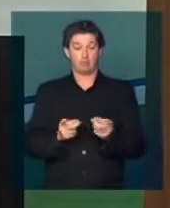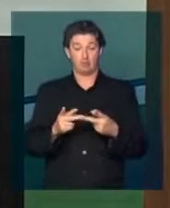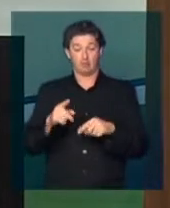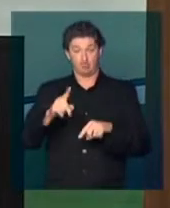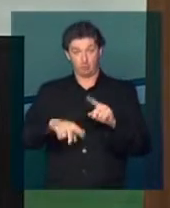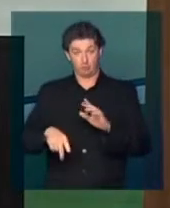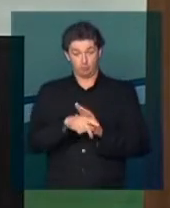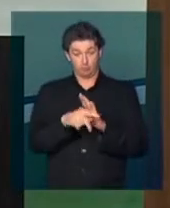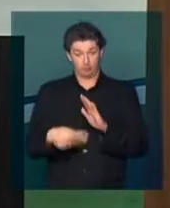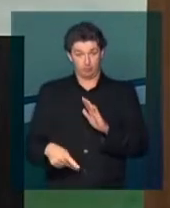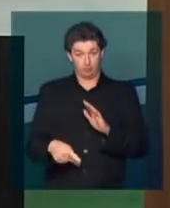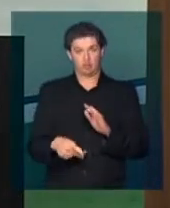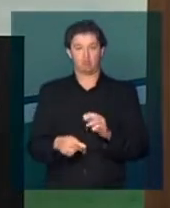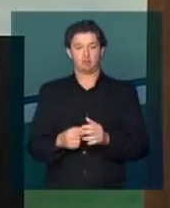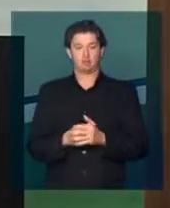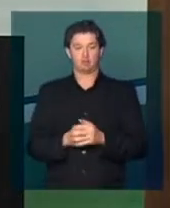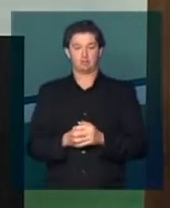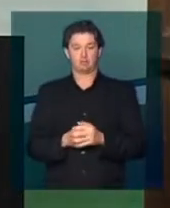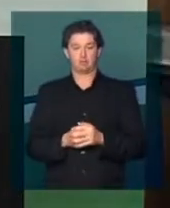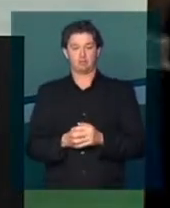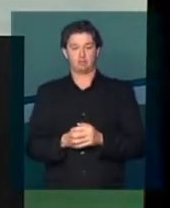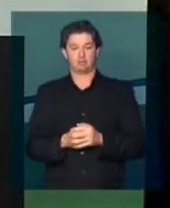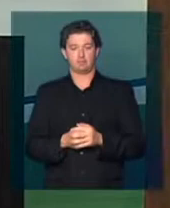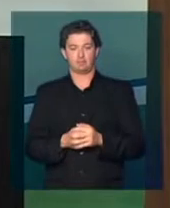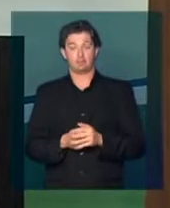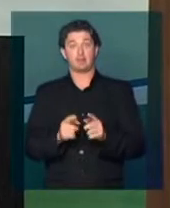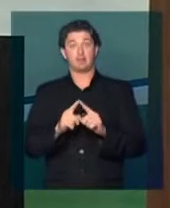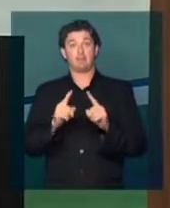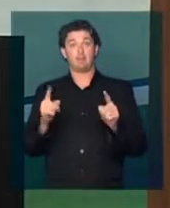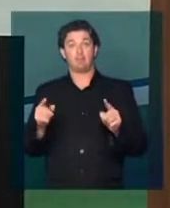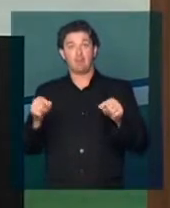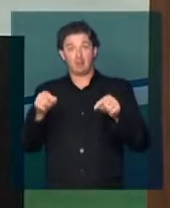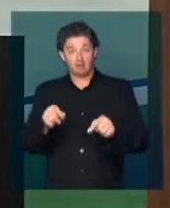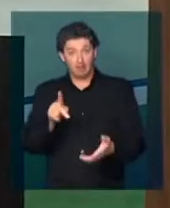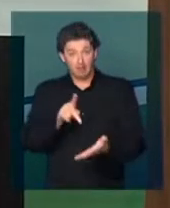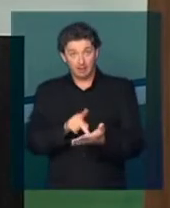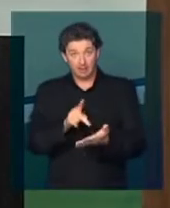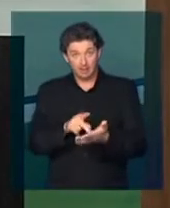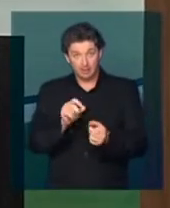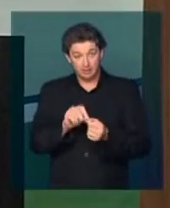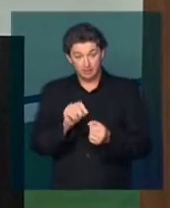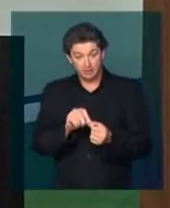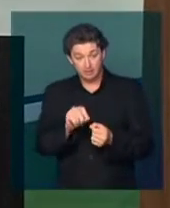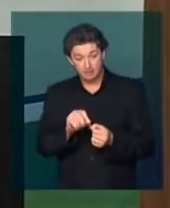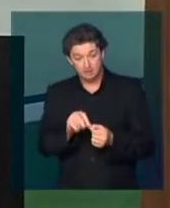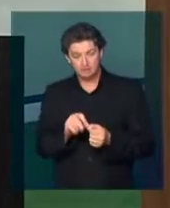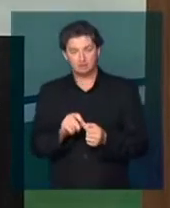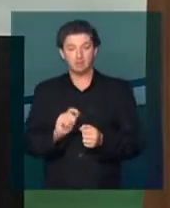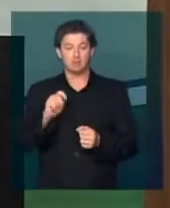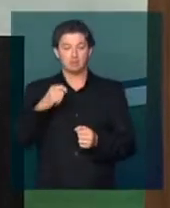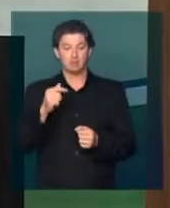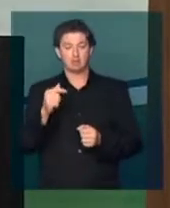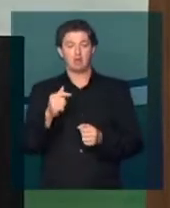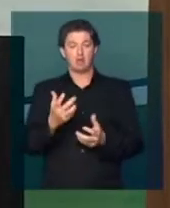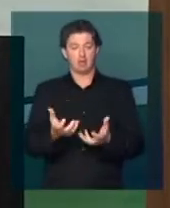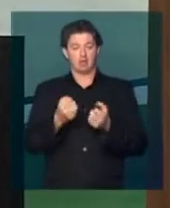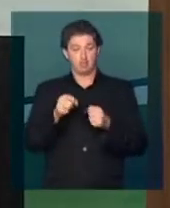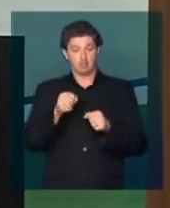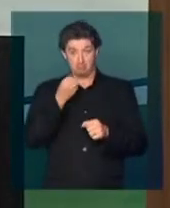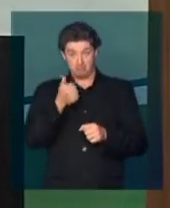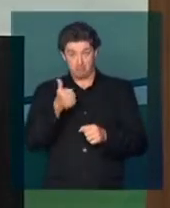exportando impostos. Só que, para essa realidade se dar, e quem se beneficia